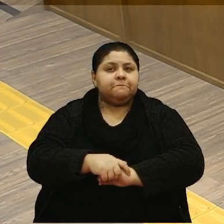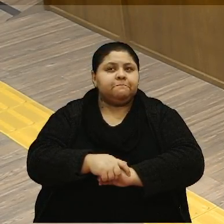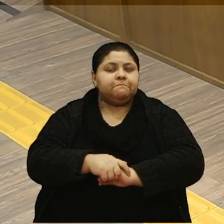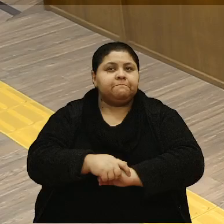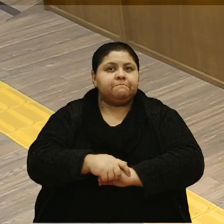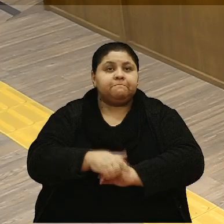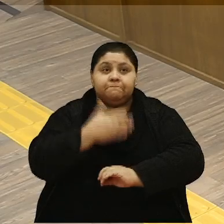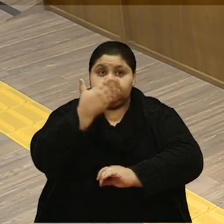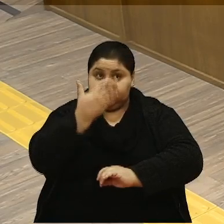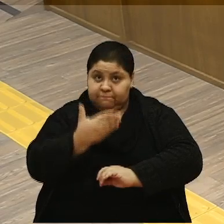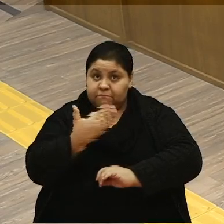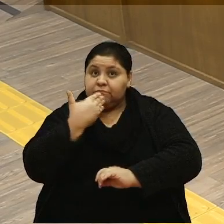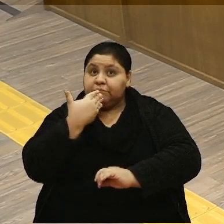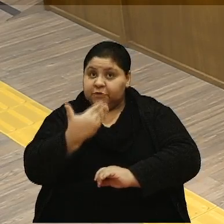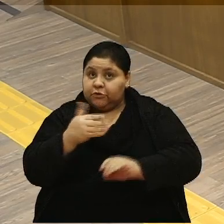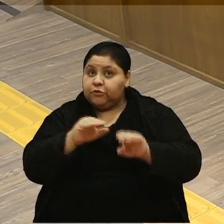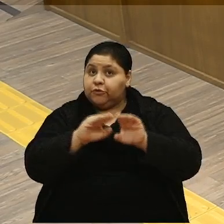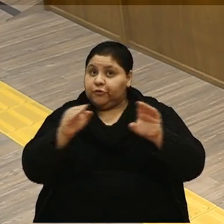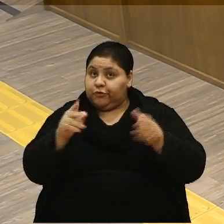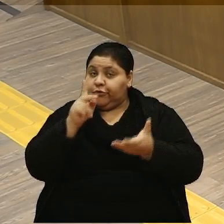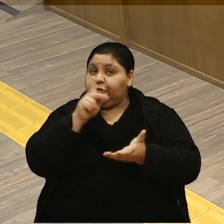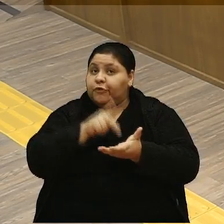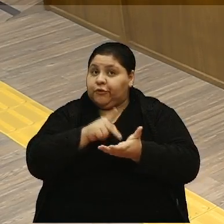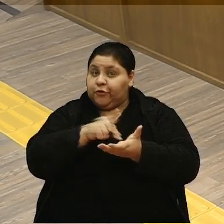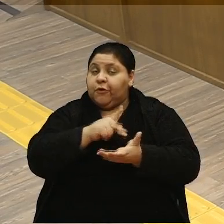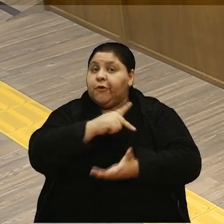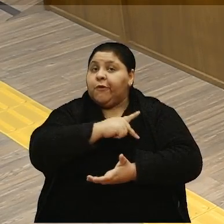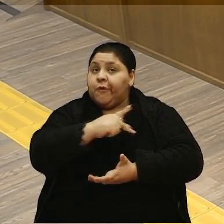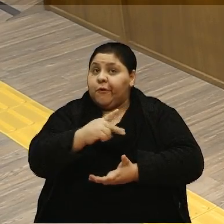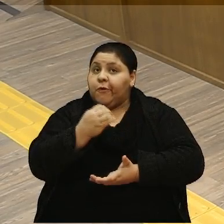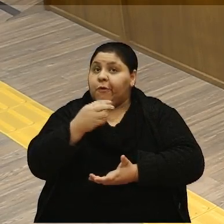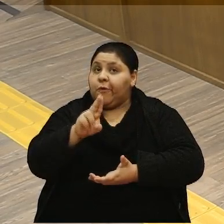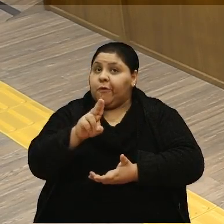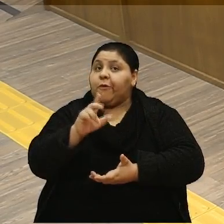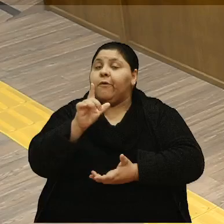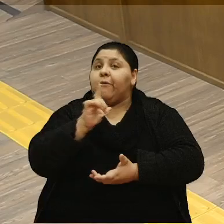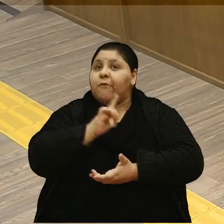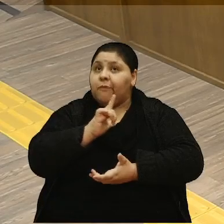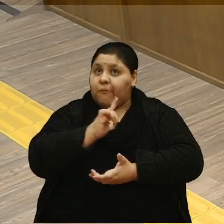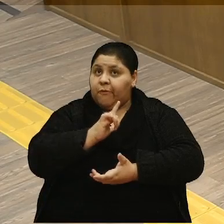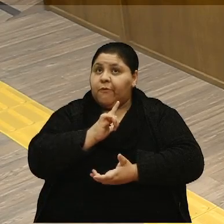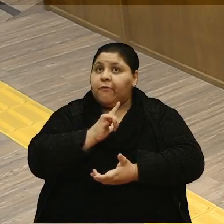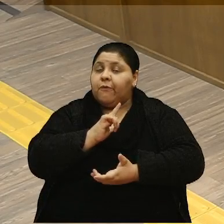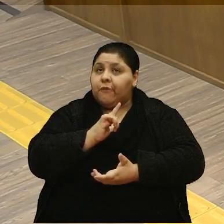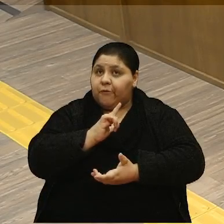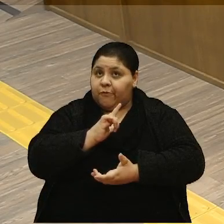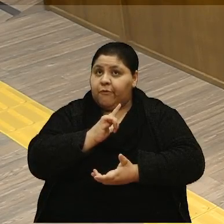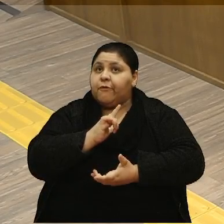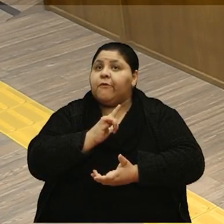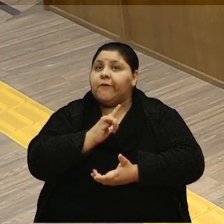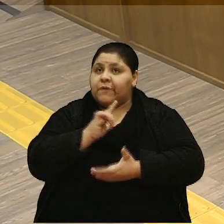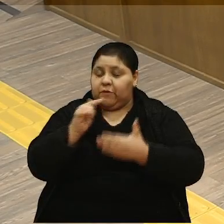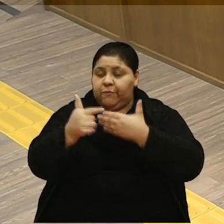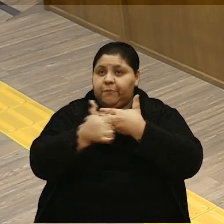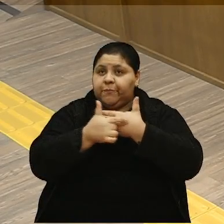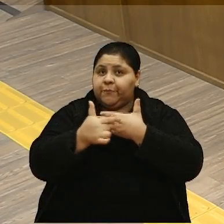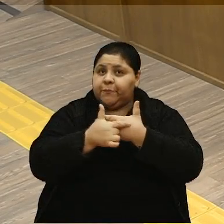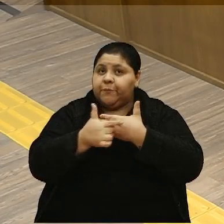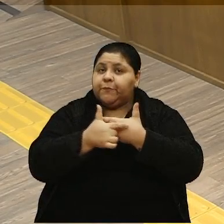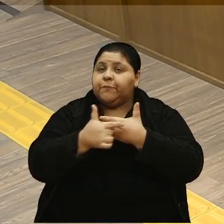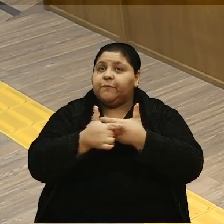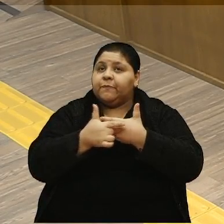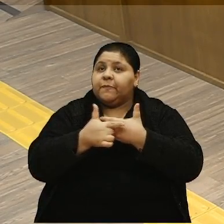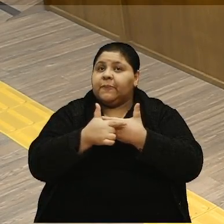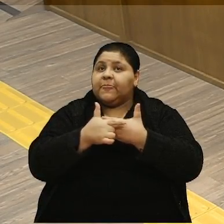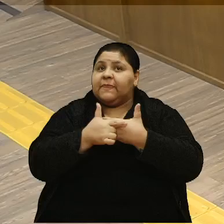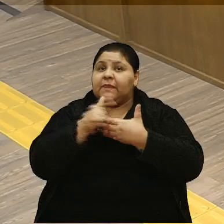senhor questionou a mesa. De fato, o presidente ou a presidente tem a prerrogativa de suprimir